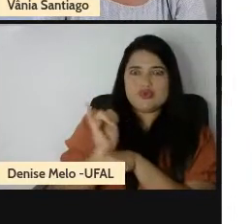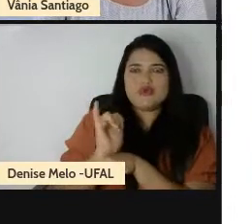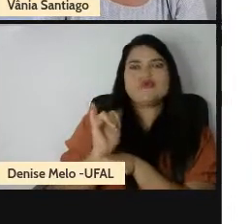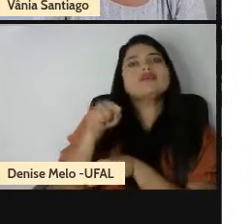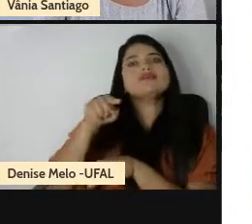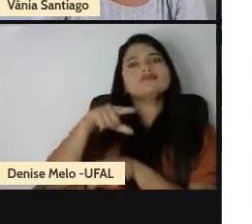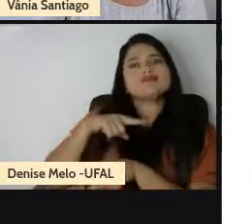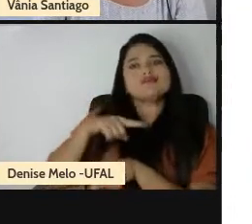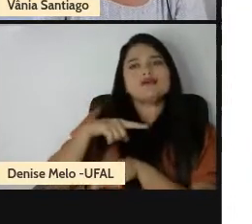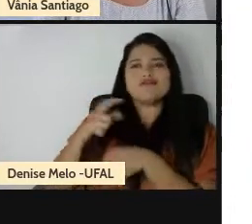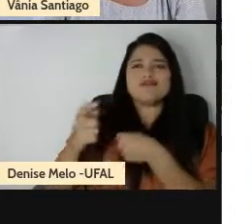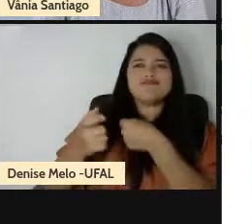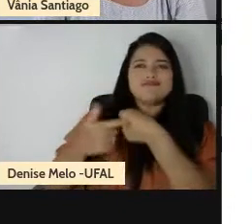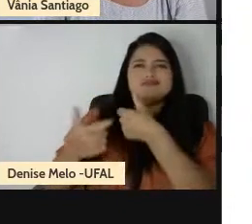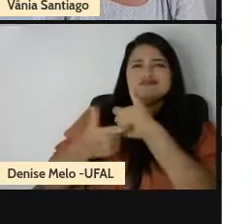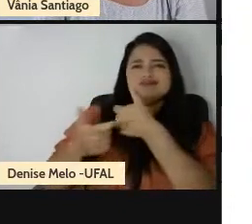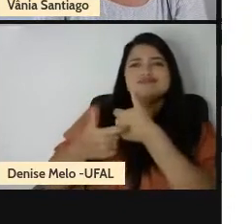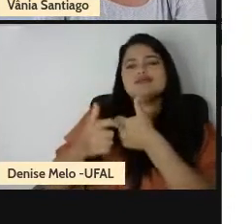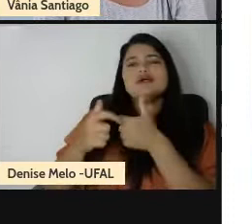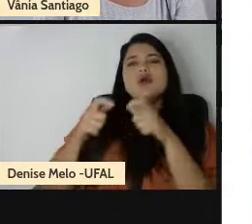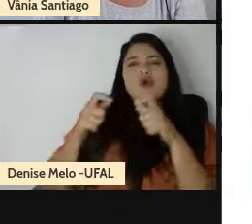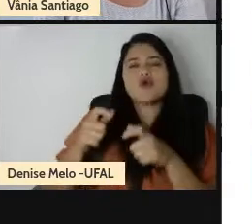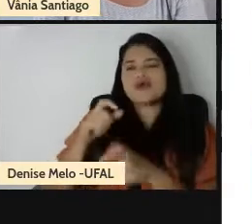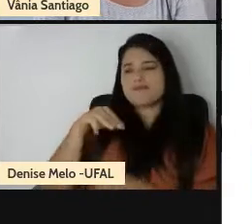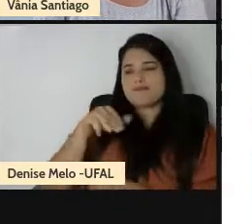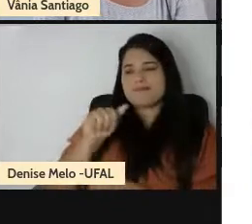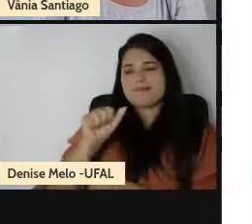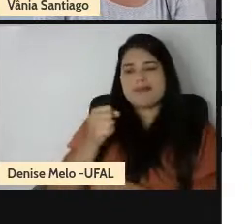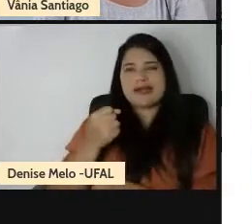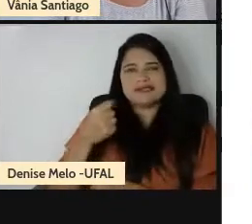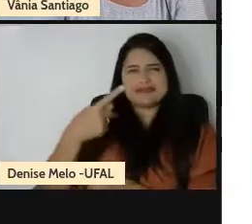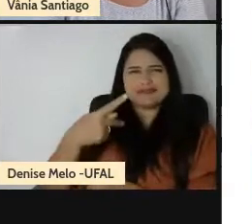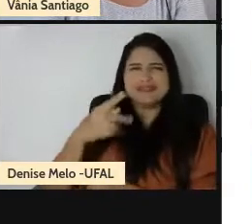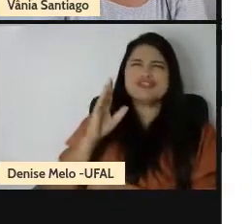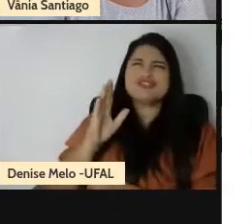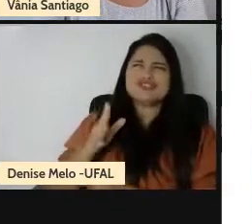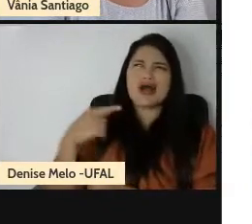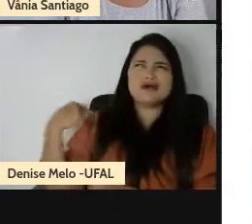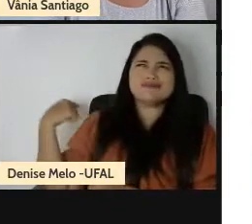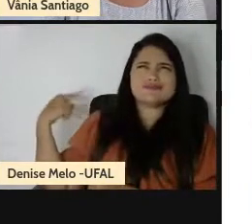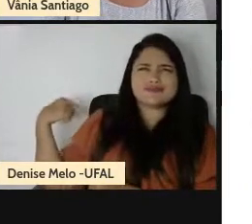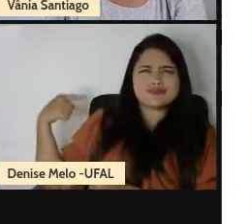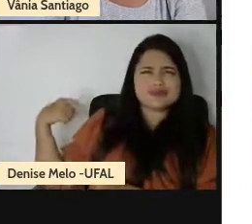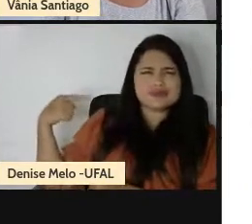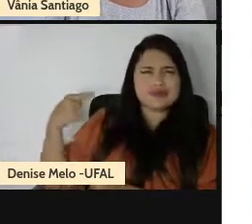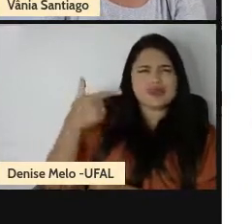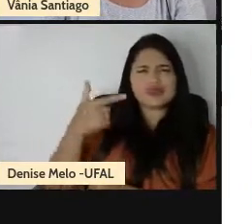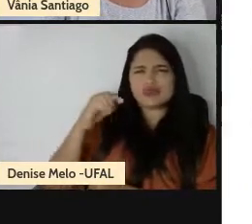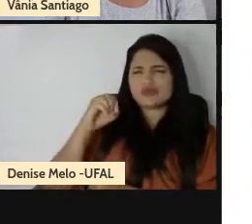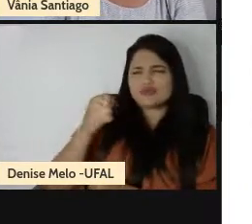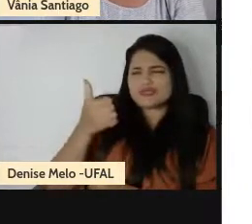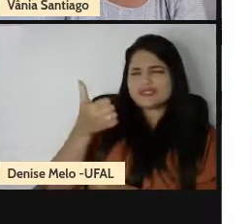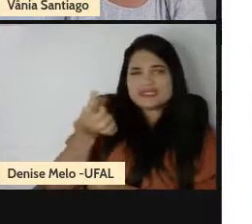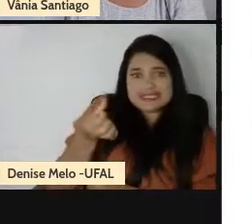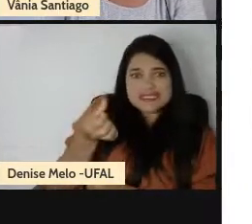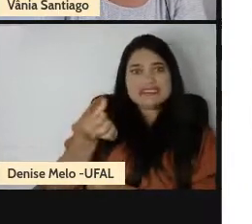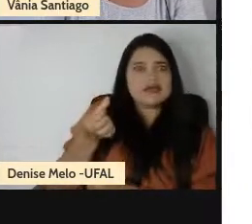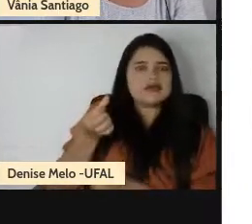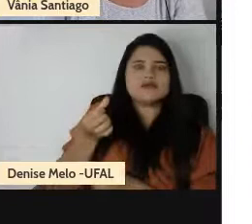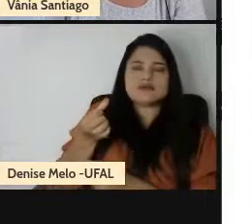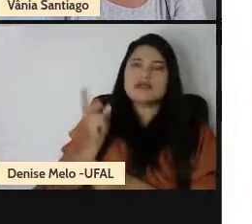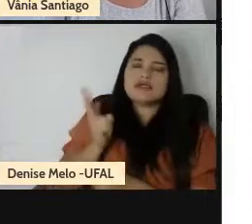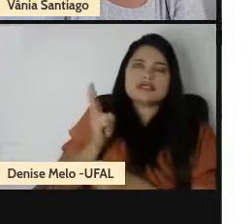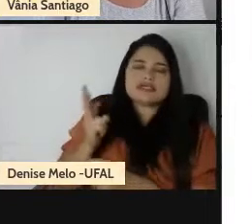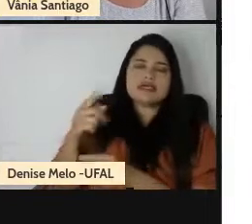seminários do MASP sempre são transmitidos, e desde, eu acho que 2016, isso acontece. Então, também não é